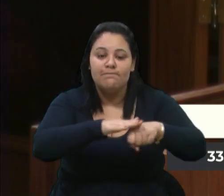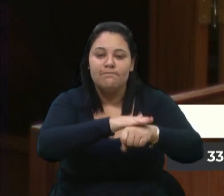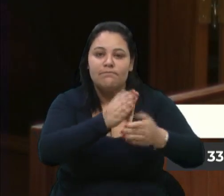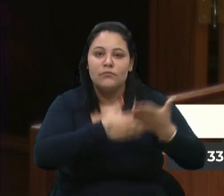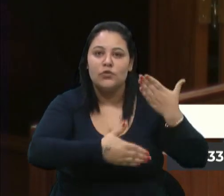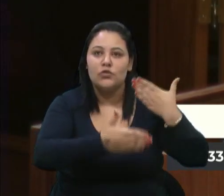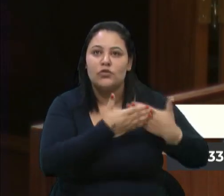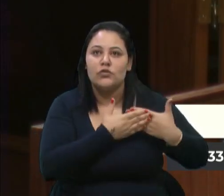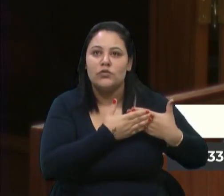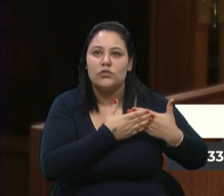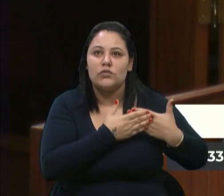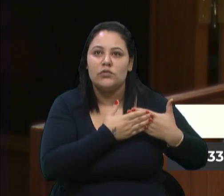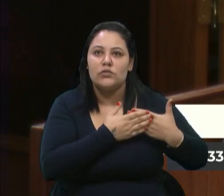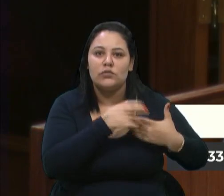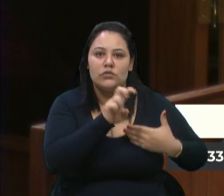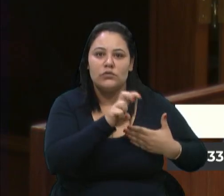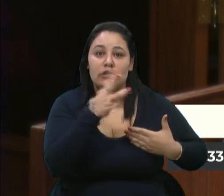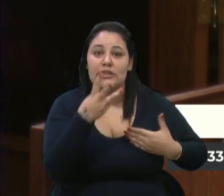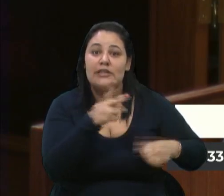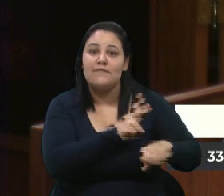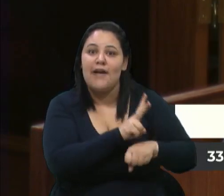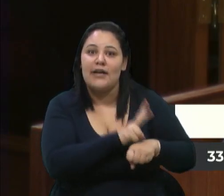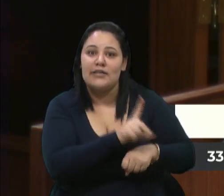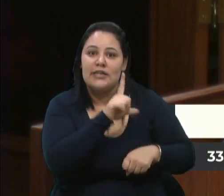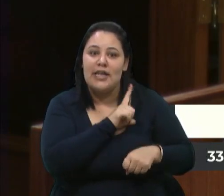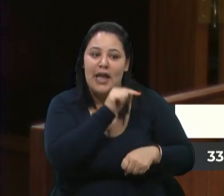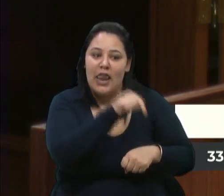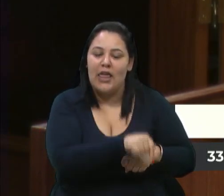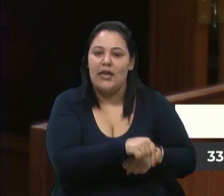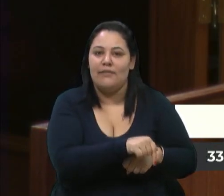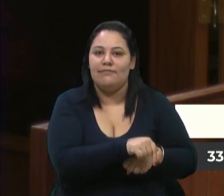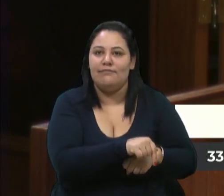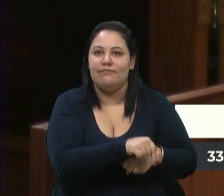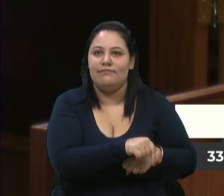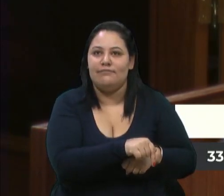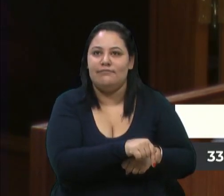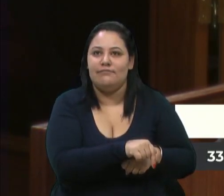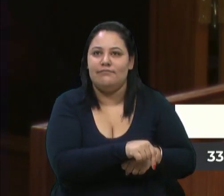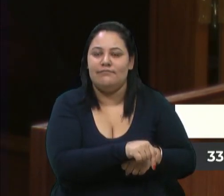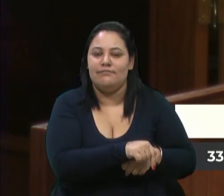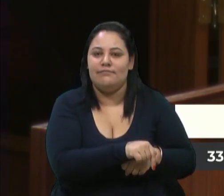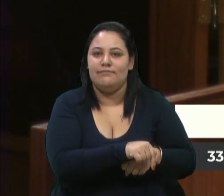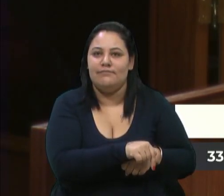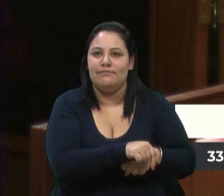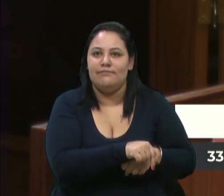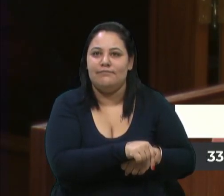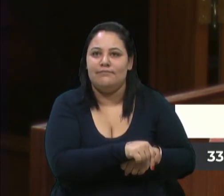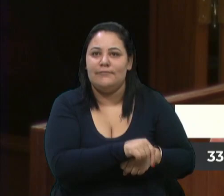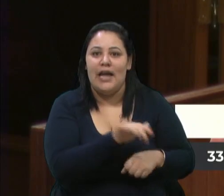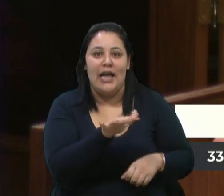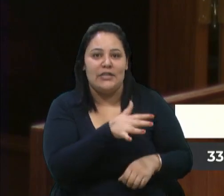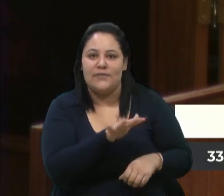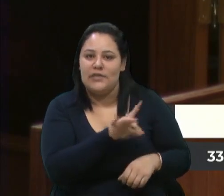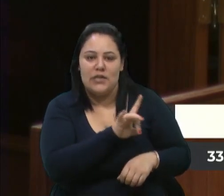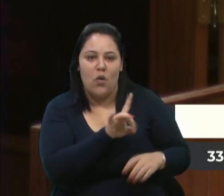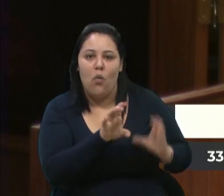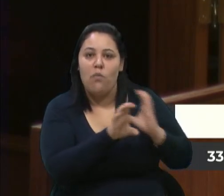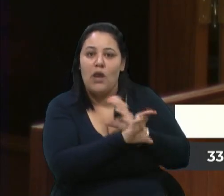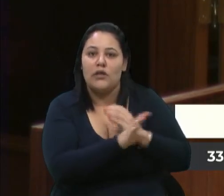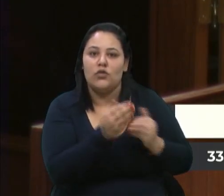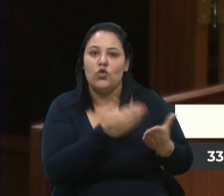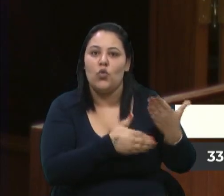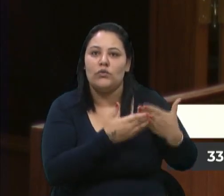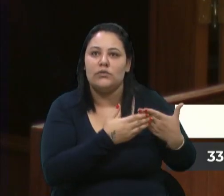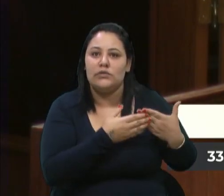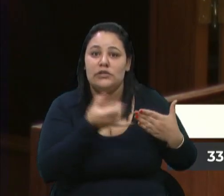São 53 vagas ali. Nem sempre essas vagas são preenchidas. Aquilo que